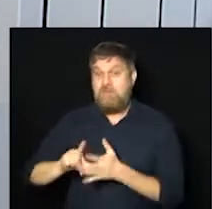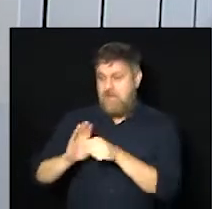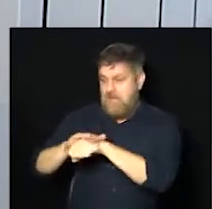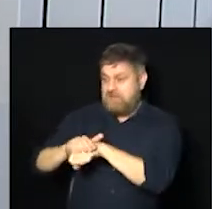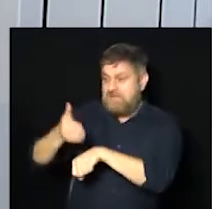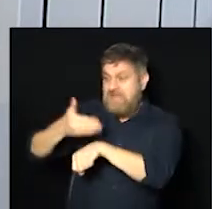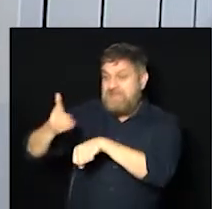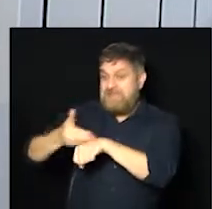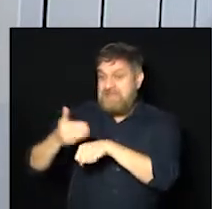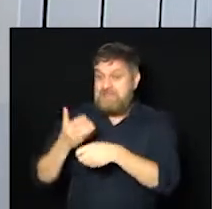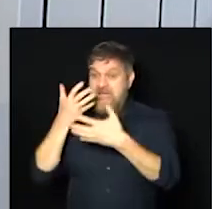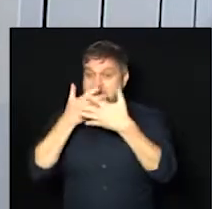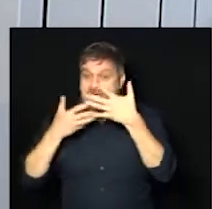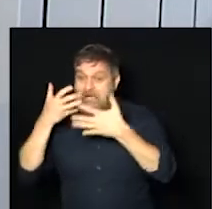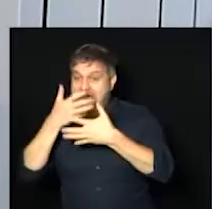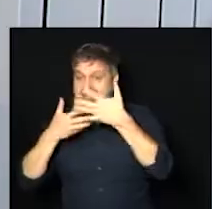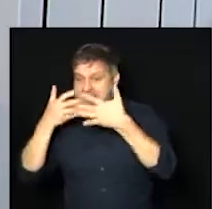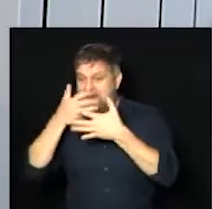ensaios de música?